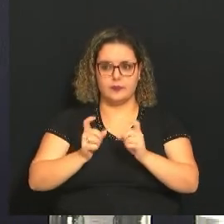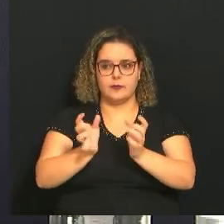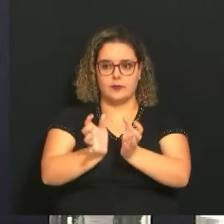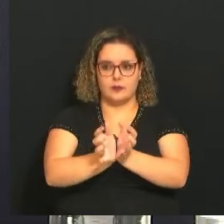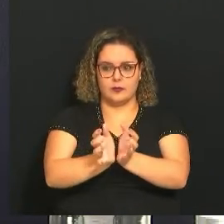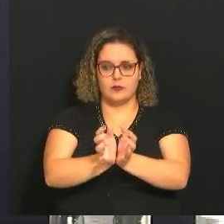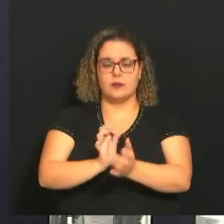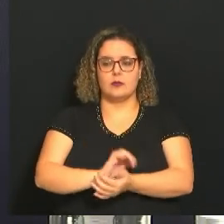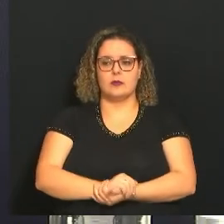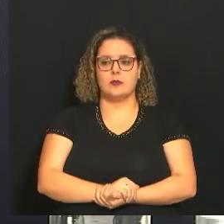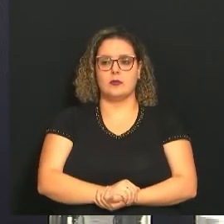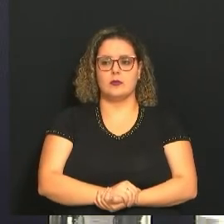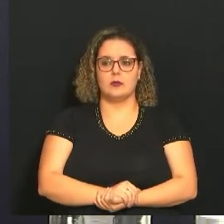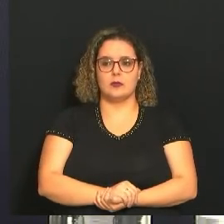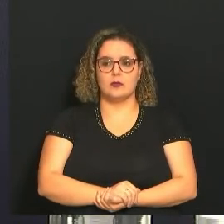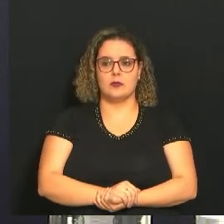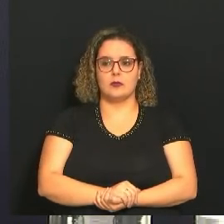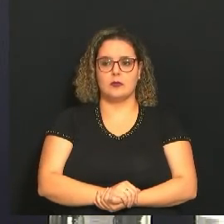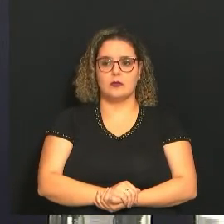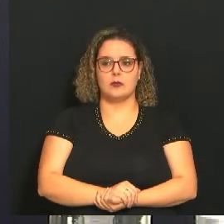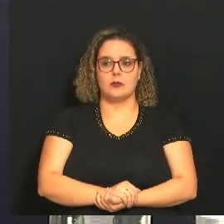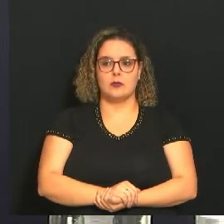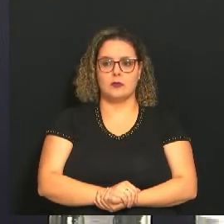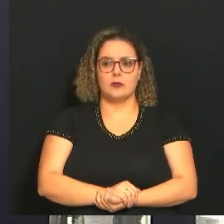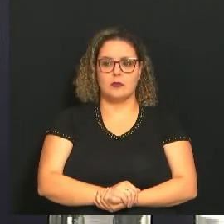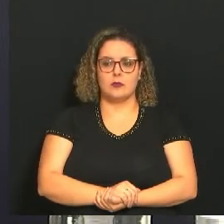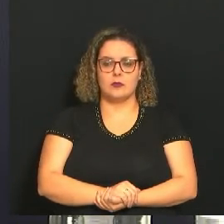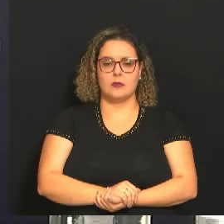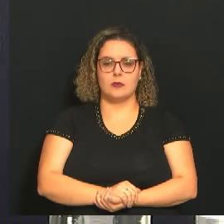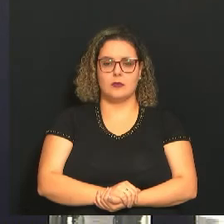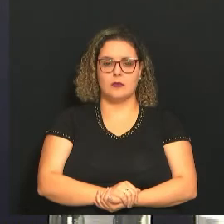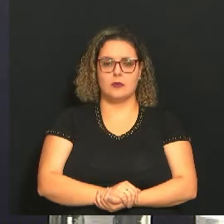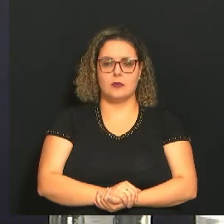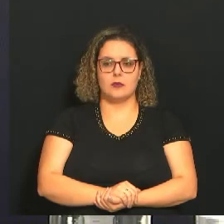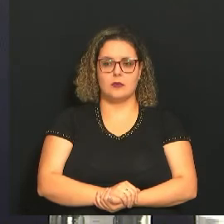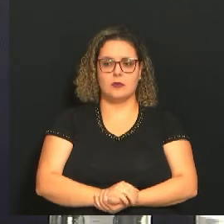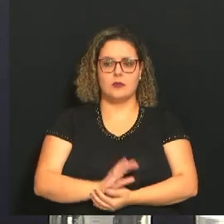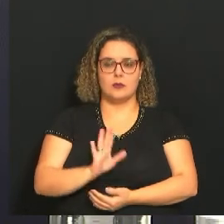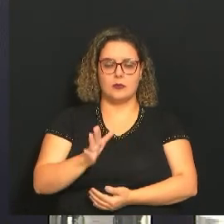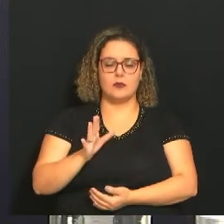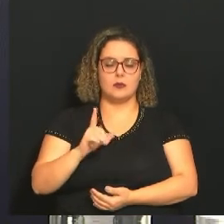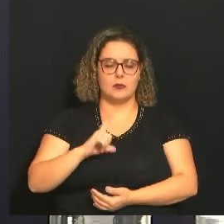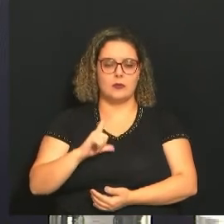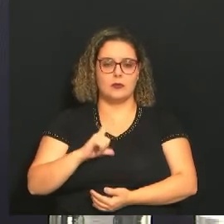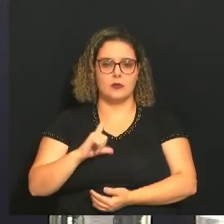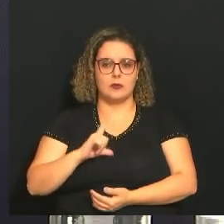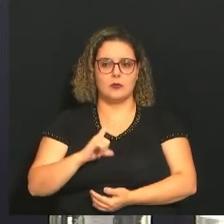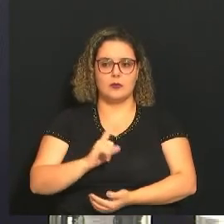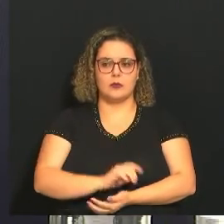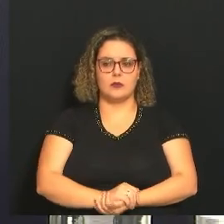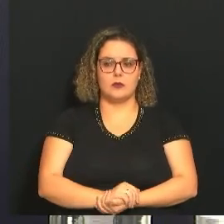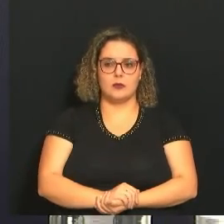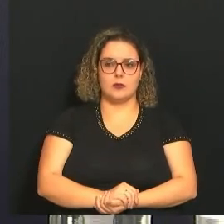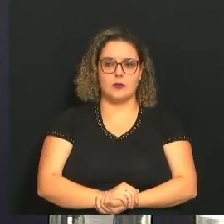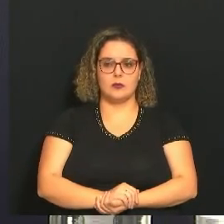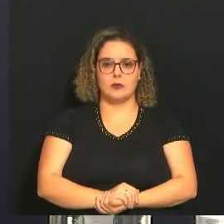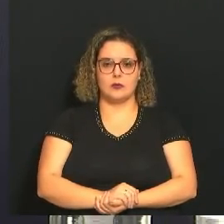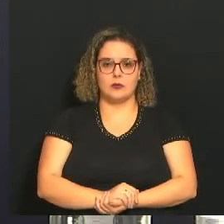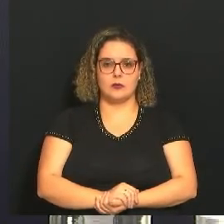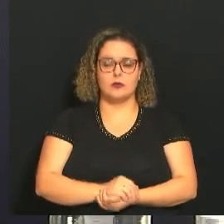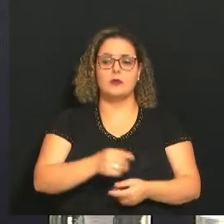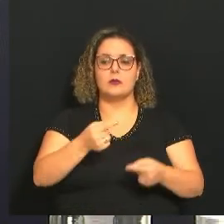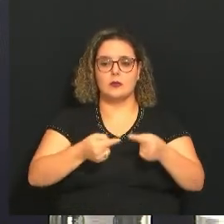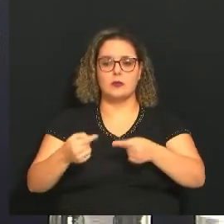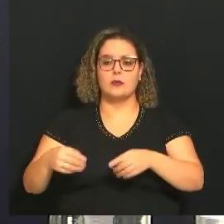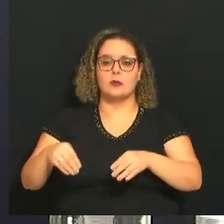vai acertar isso melhor. Então, a gente já tinha um pouco essa discussão dentro da